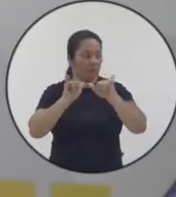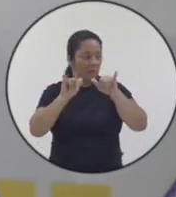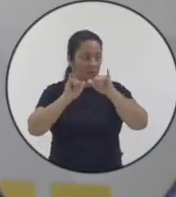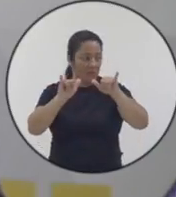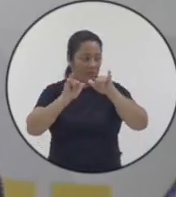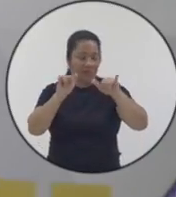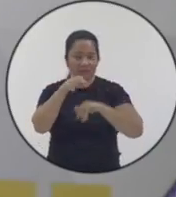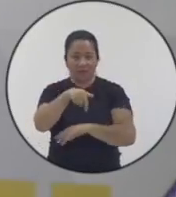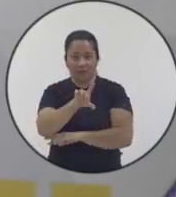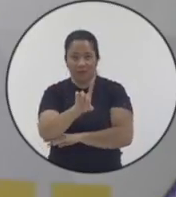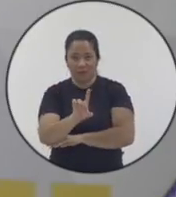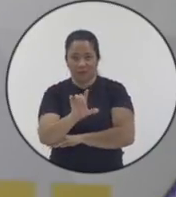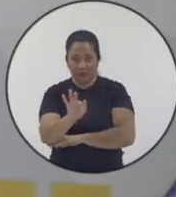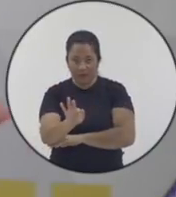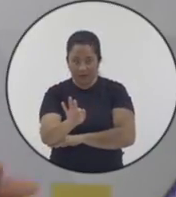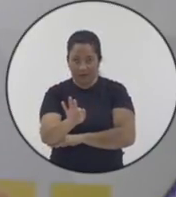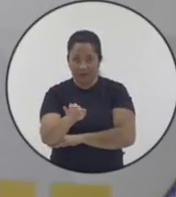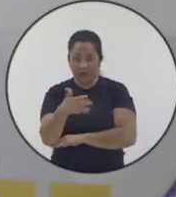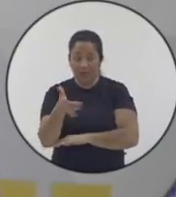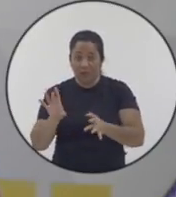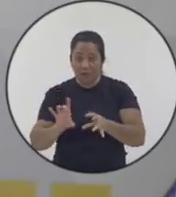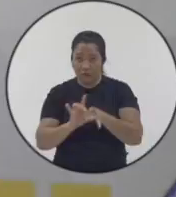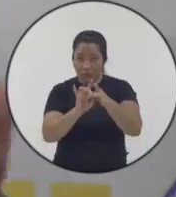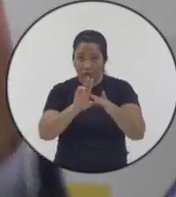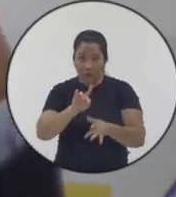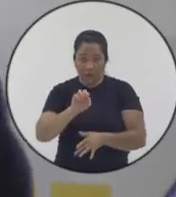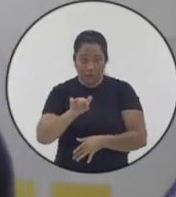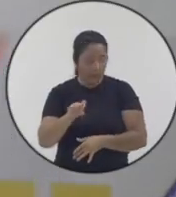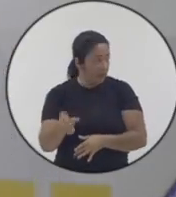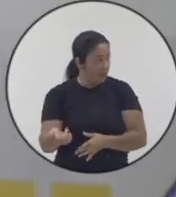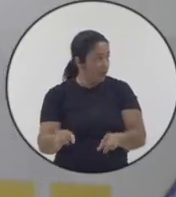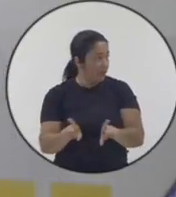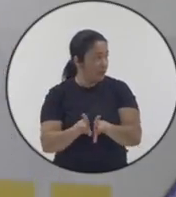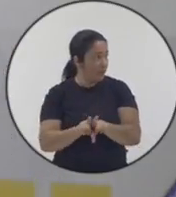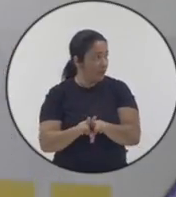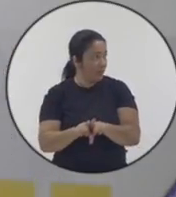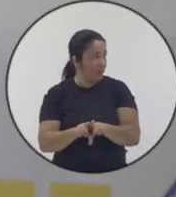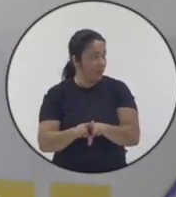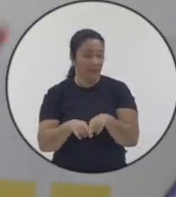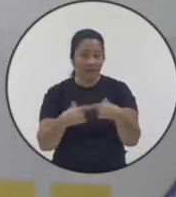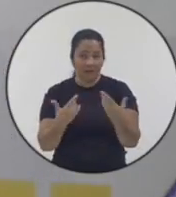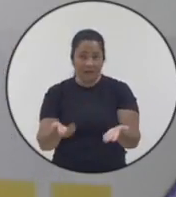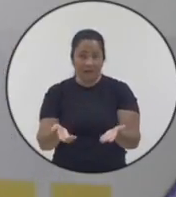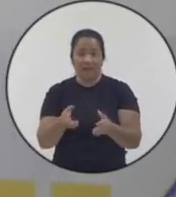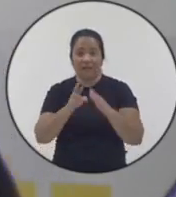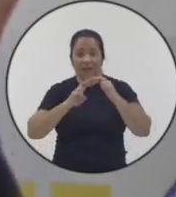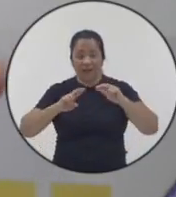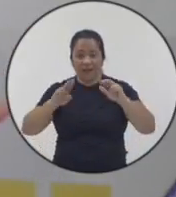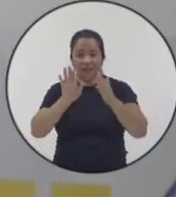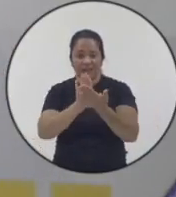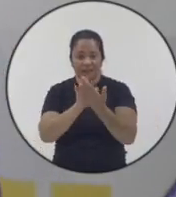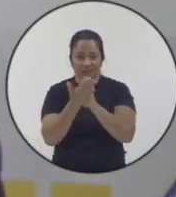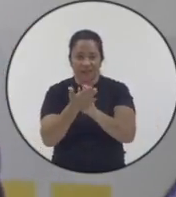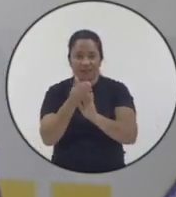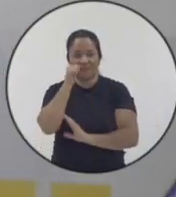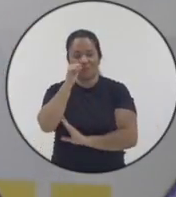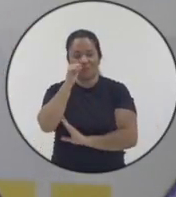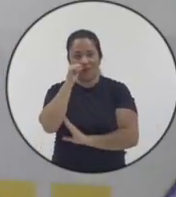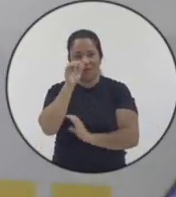aqui no DF, e IBRAT, em parceria com a Ultra também, que é uma outra rede trans, de mulheres